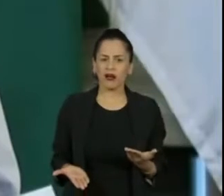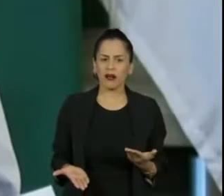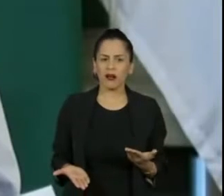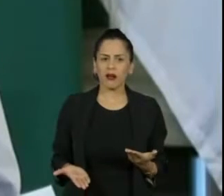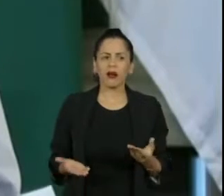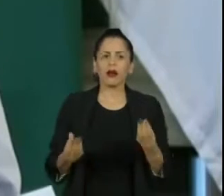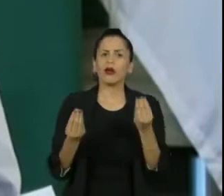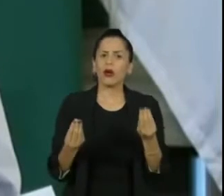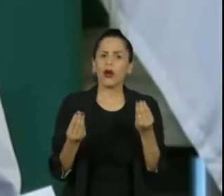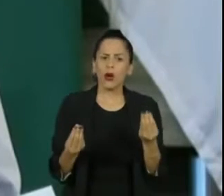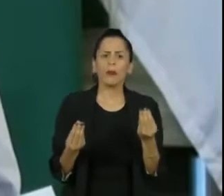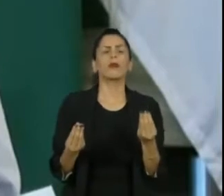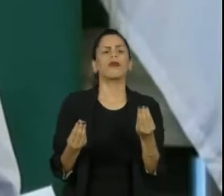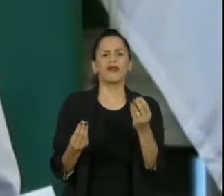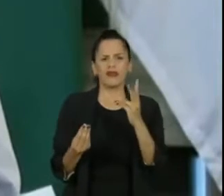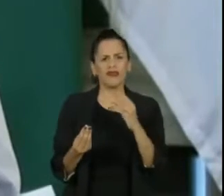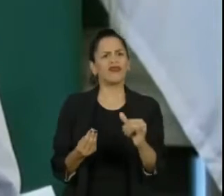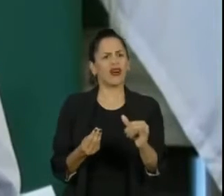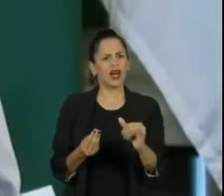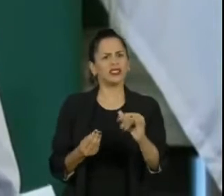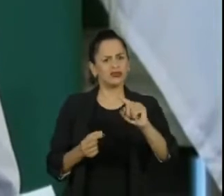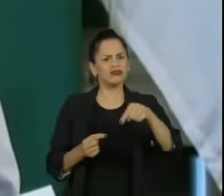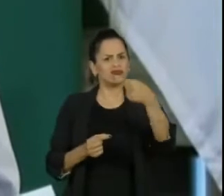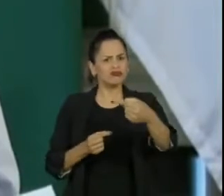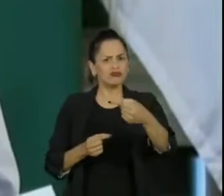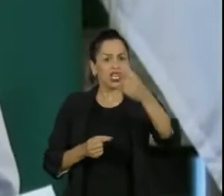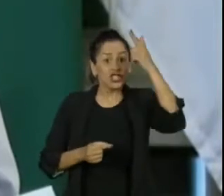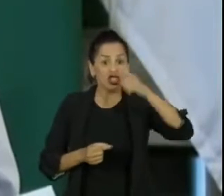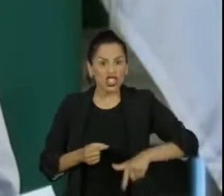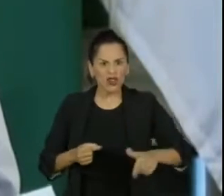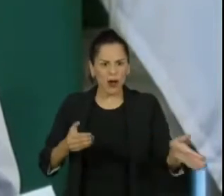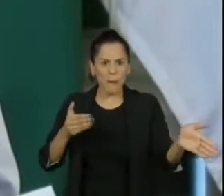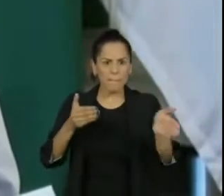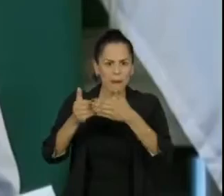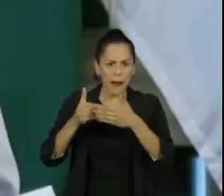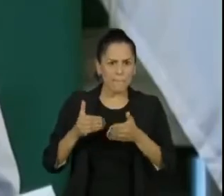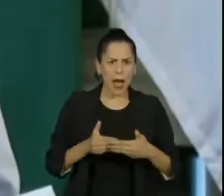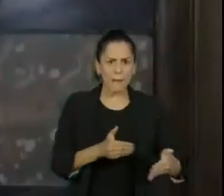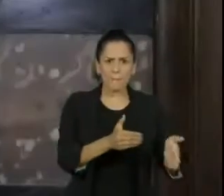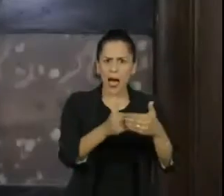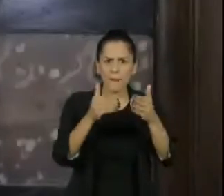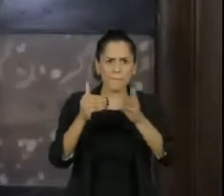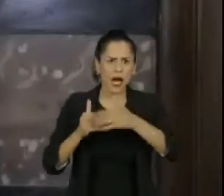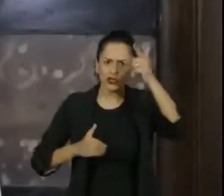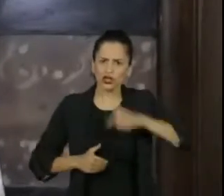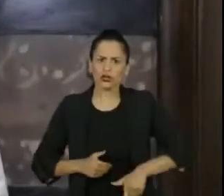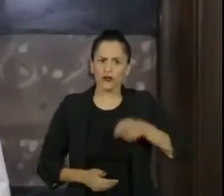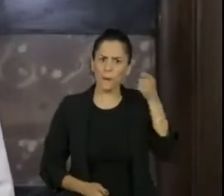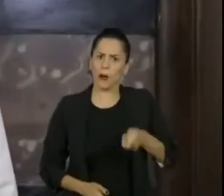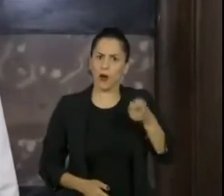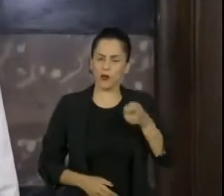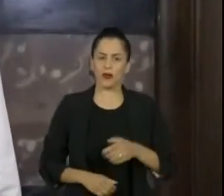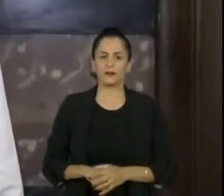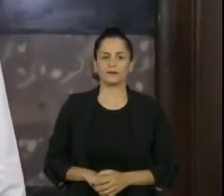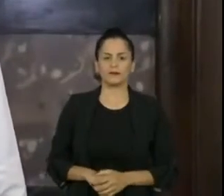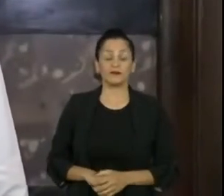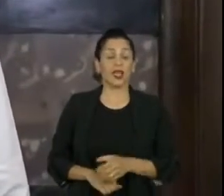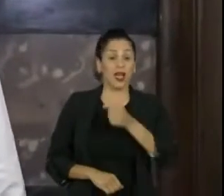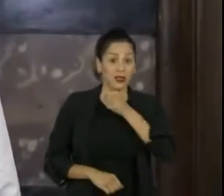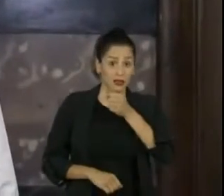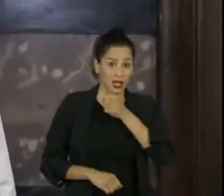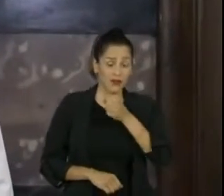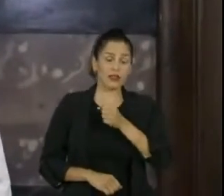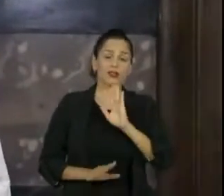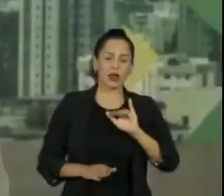pode nos levar a um fechamento total da cidade novamente. Na mesma entrevista, ele aproveitou